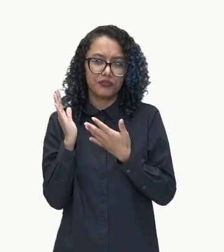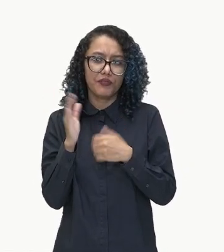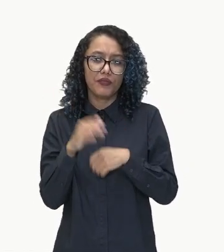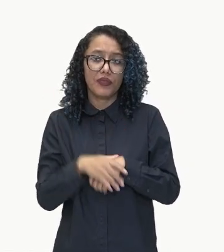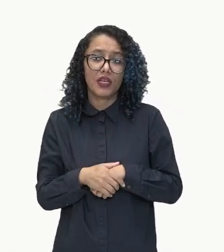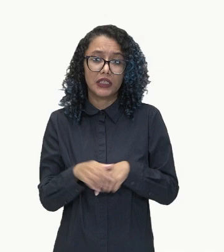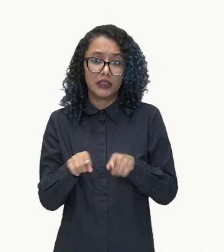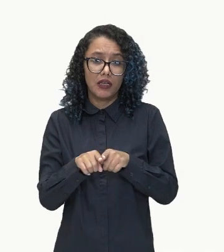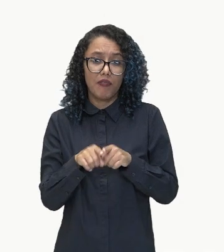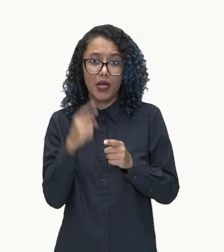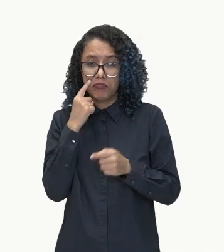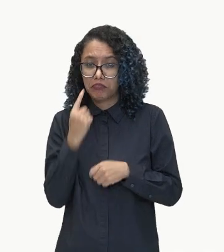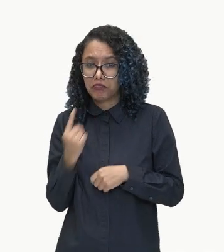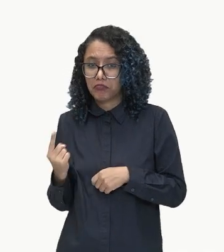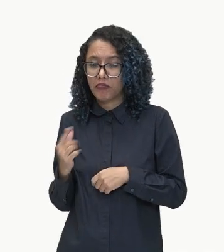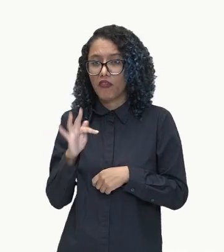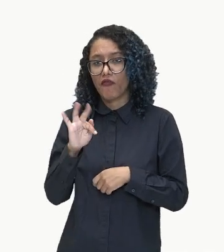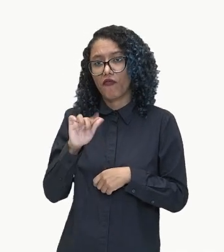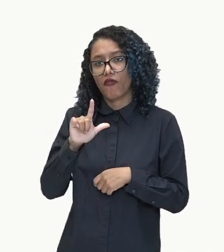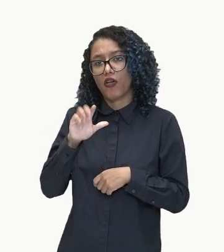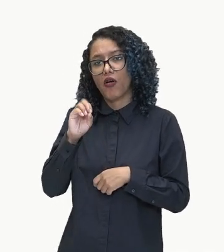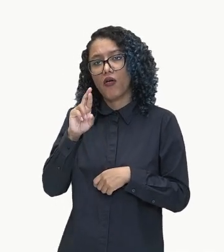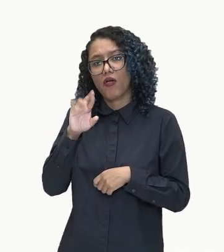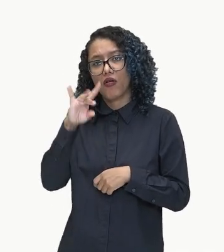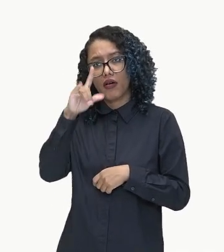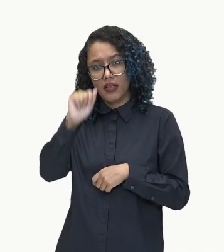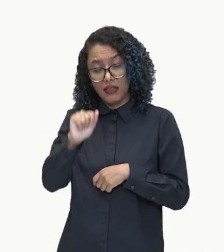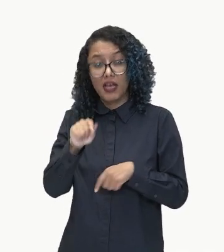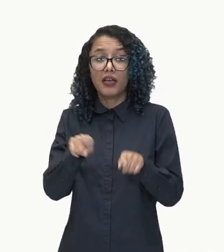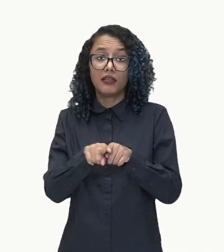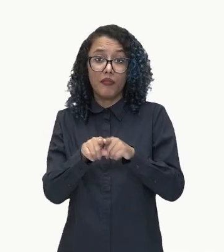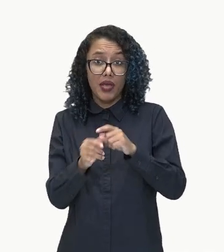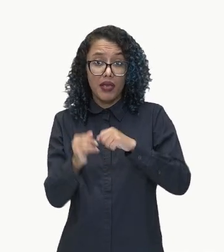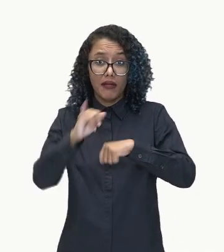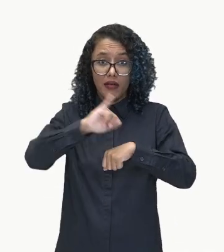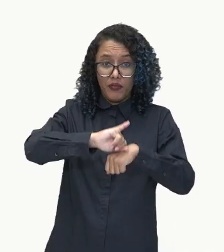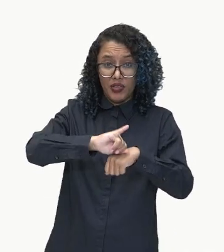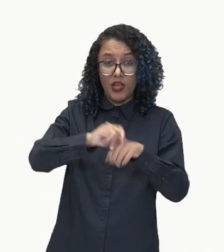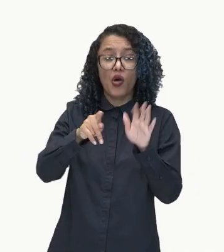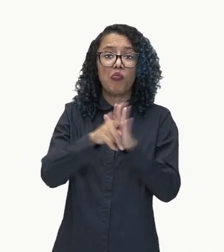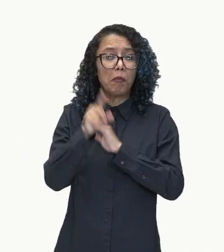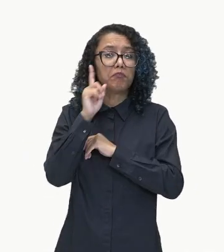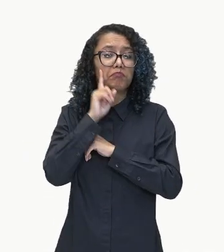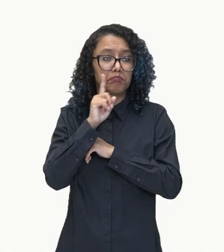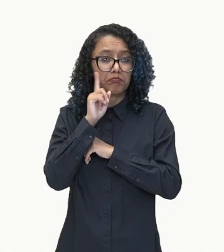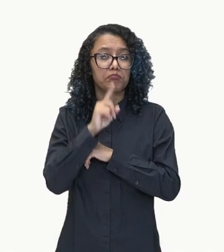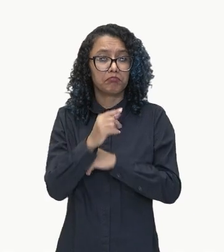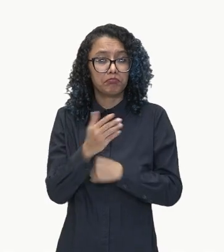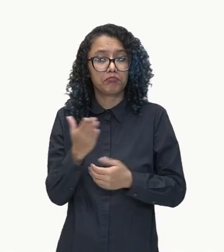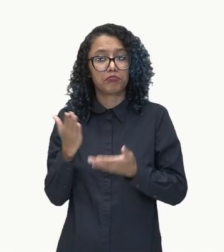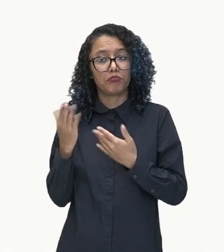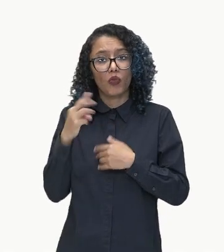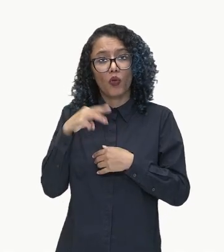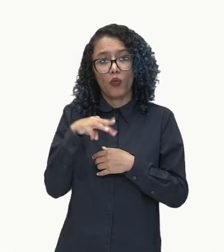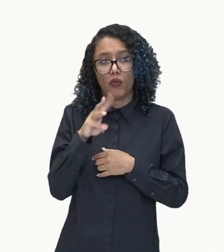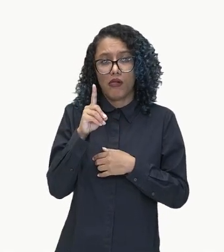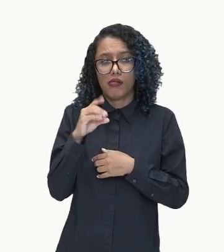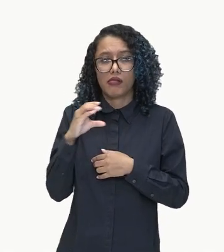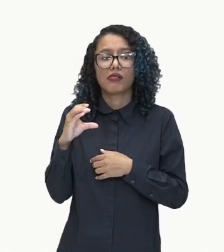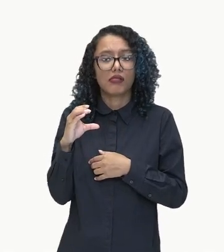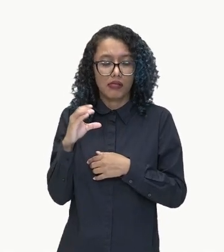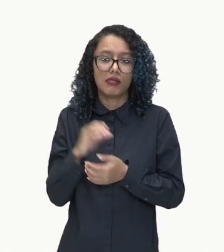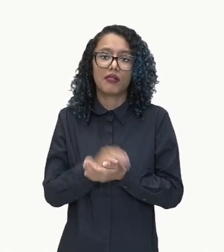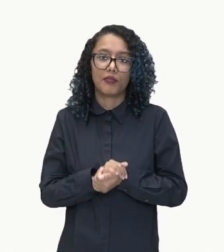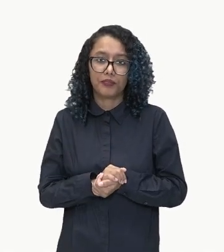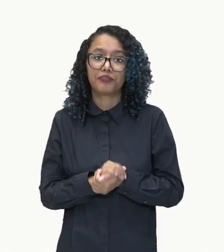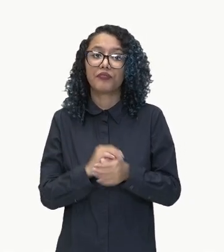a Flórida, né, Geórgia, também a capital, gente, dos Estados Unidos, né, Washington DC,